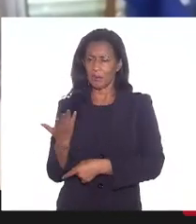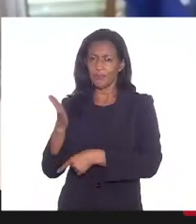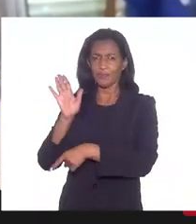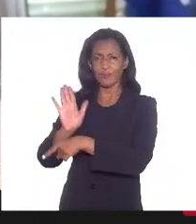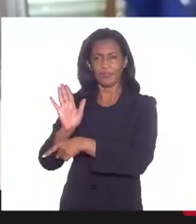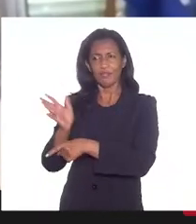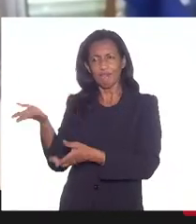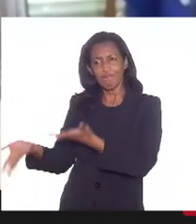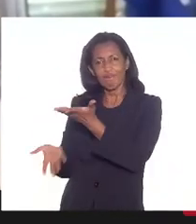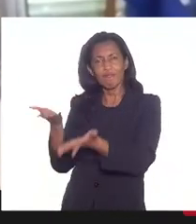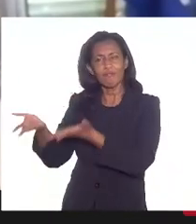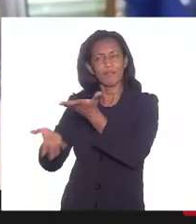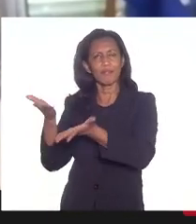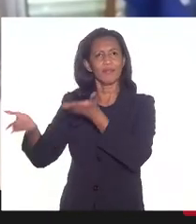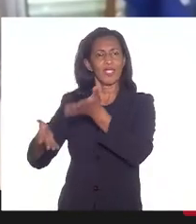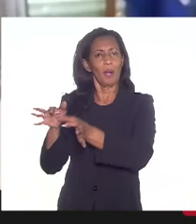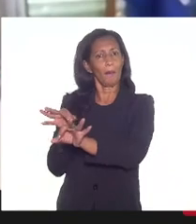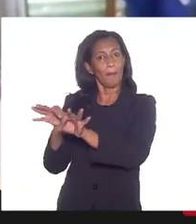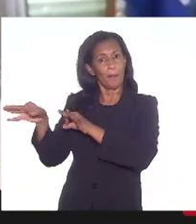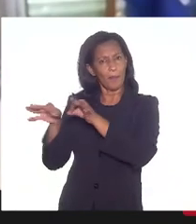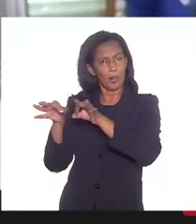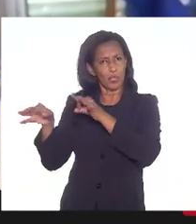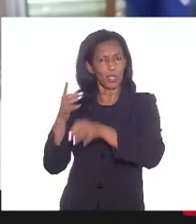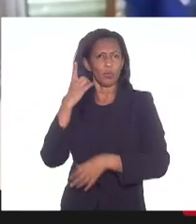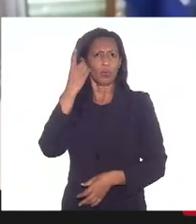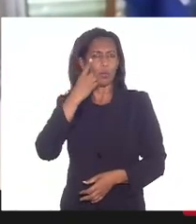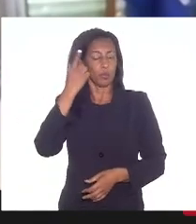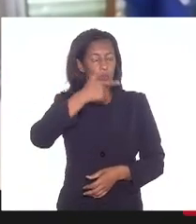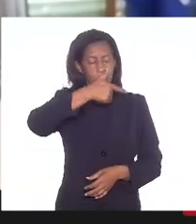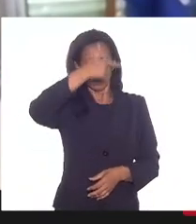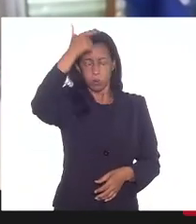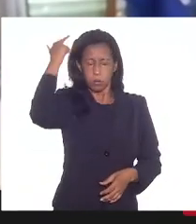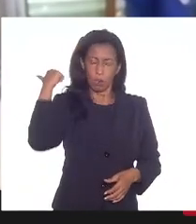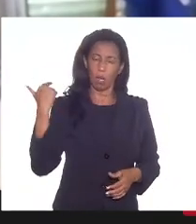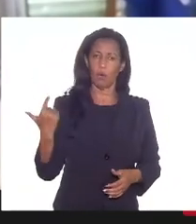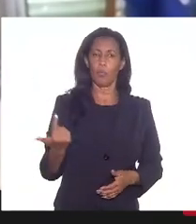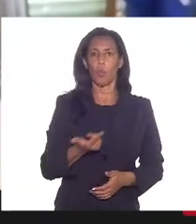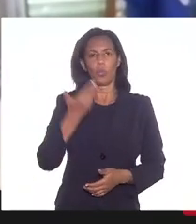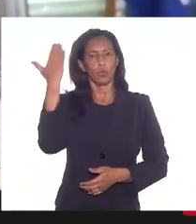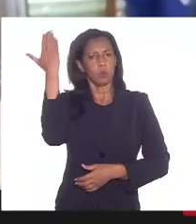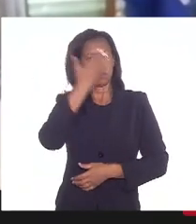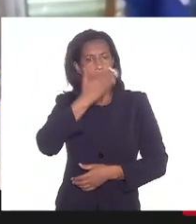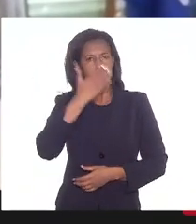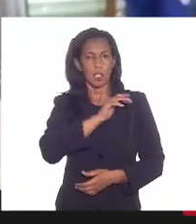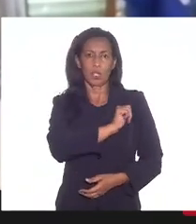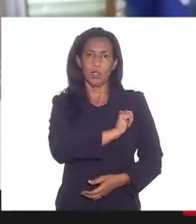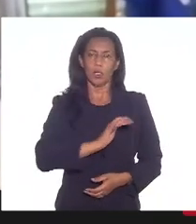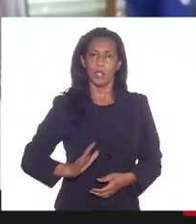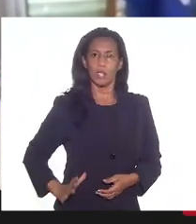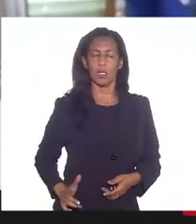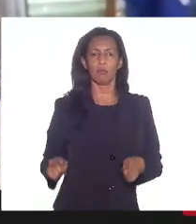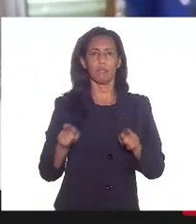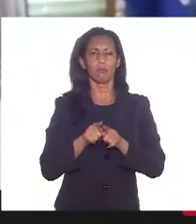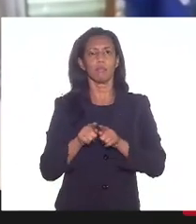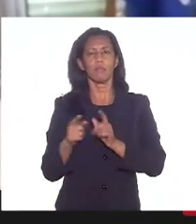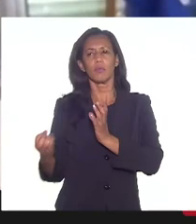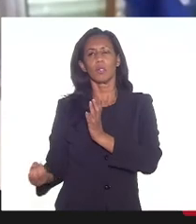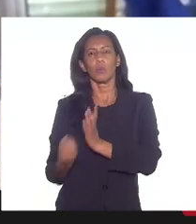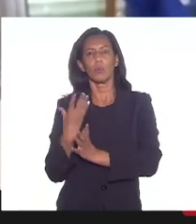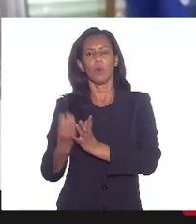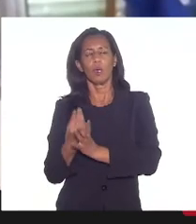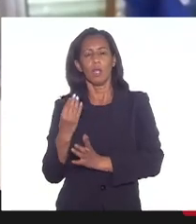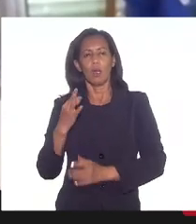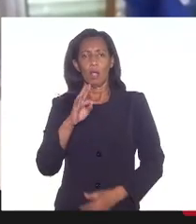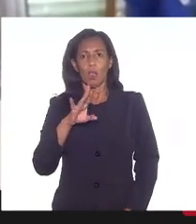último projeto aí que o deputado Luiz Paulo participou de maneira muito ativa, o presidente André Ciliano, que é um incentivo às